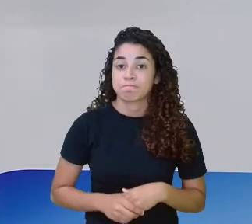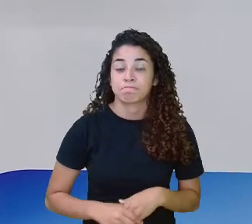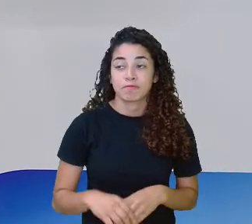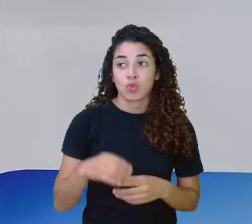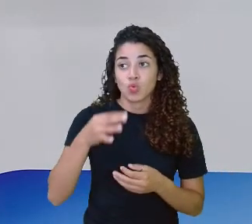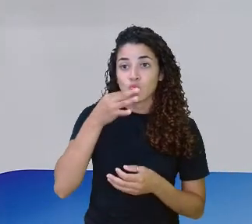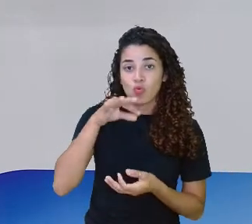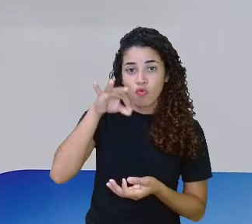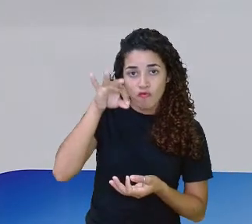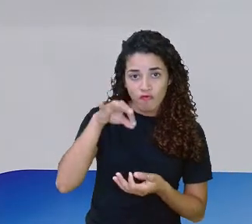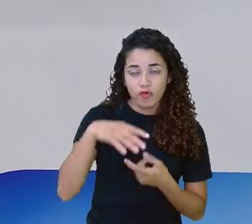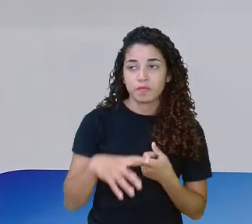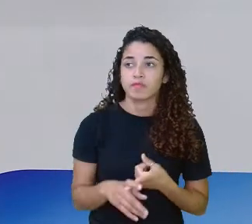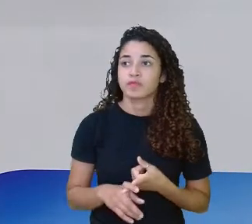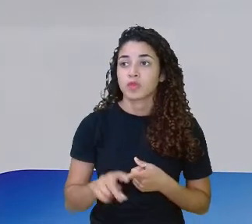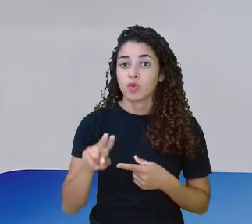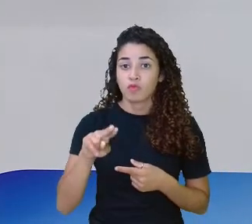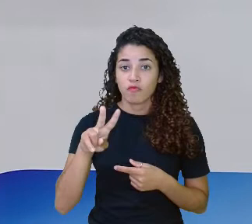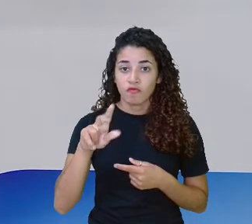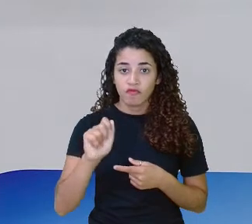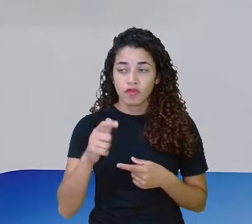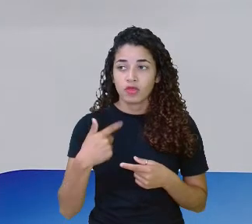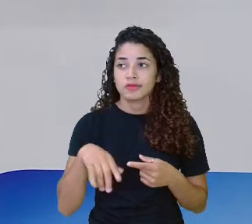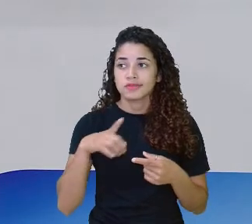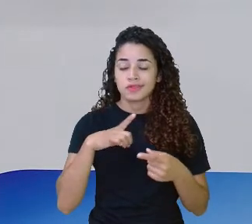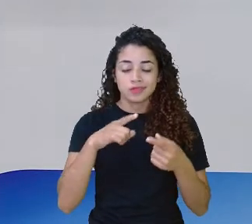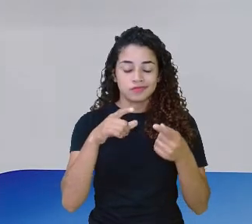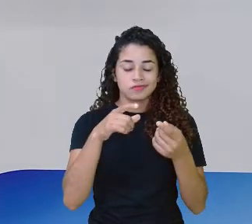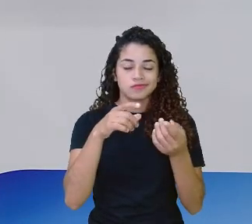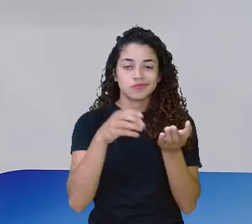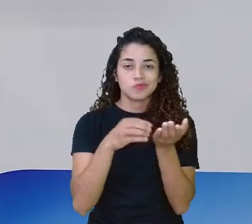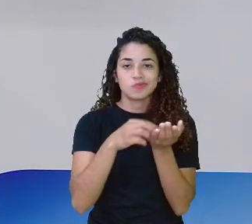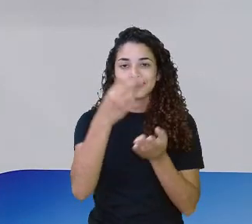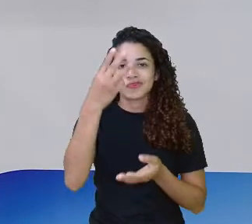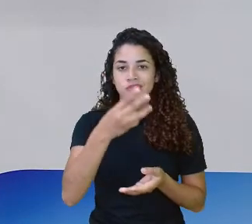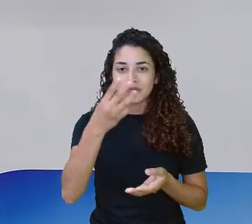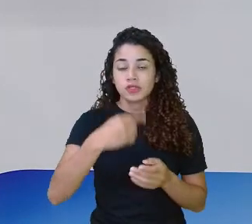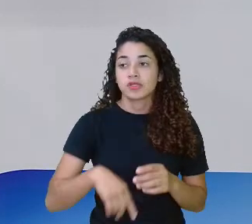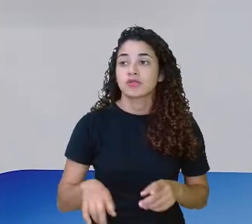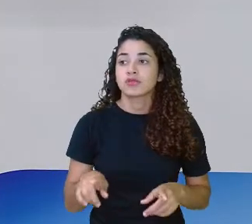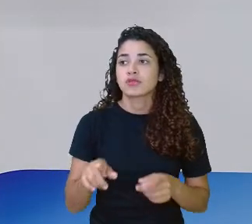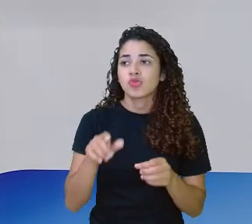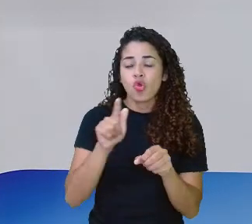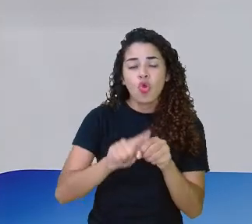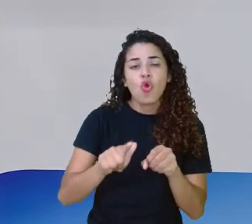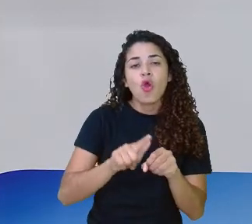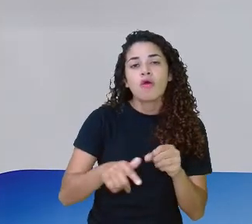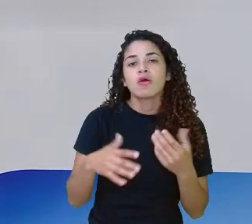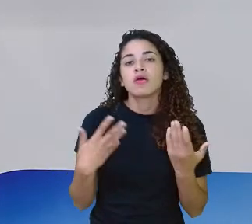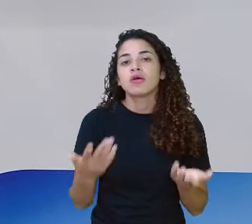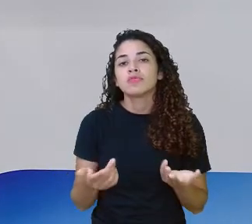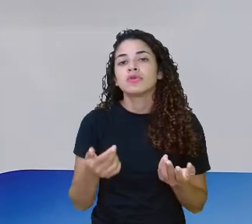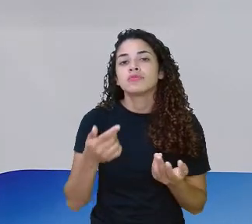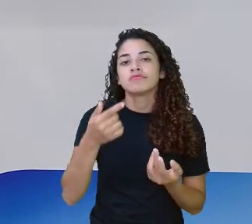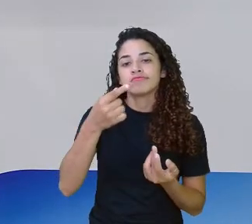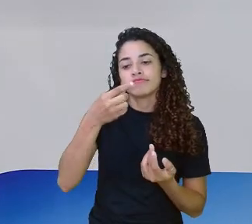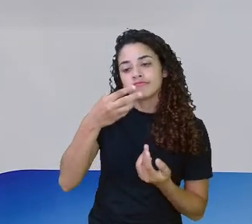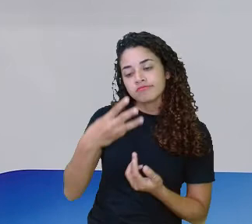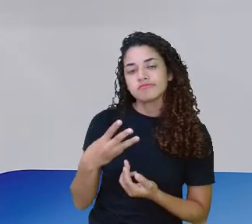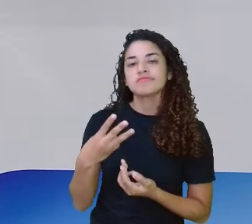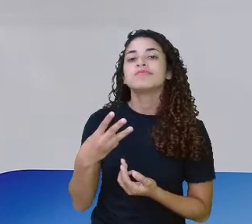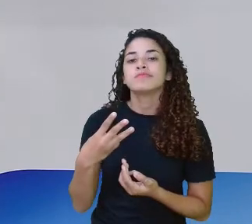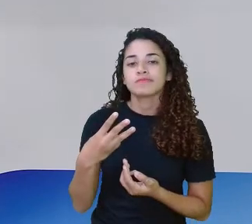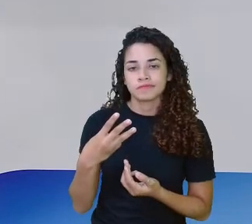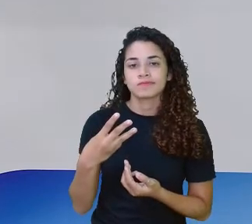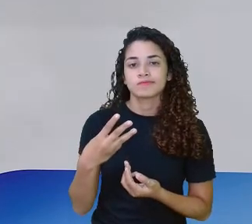Uva, três possibilidades. O copinho pequeno, o médio e o grande. E o suco de goiaba, o copinho pequeno, médio